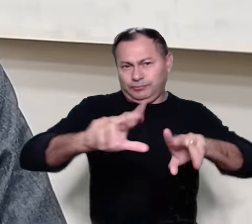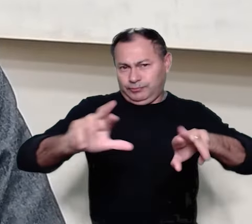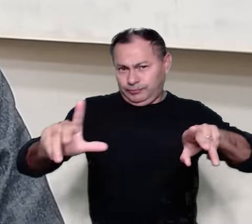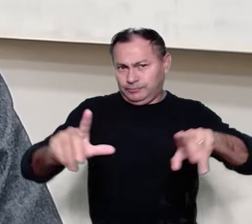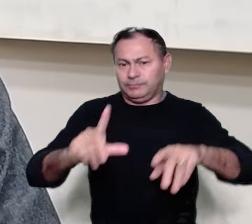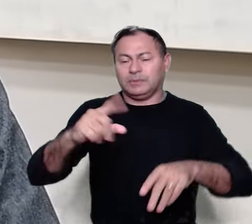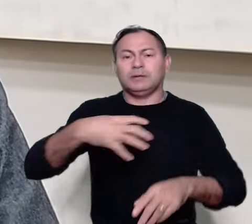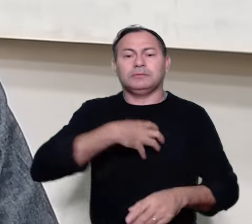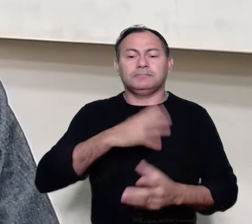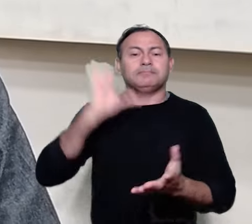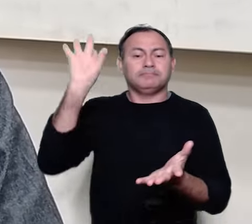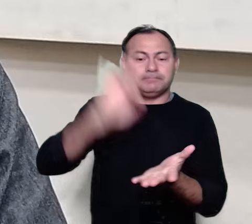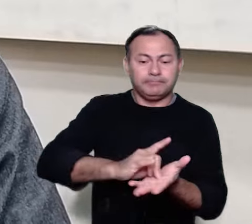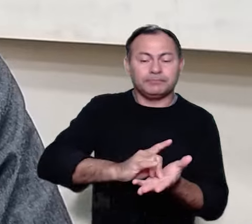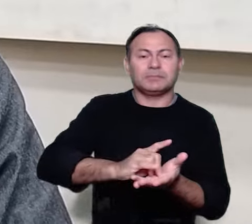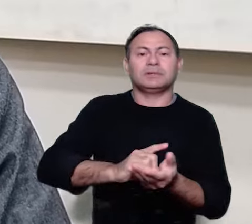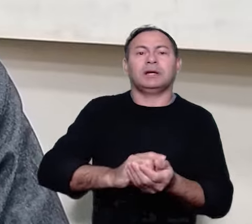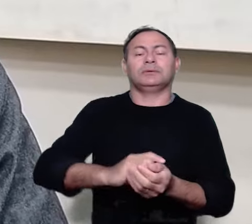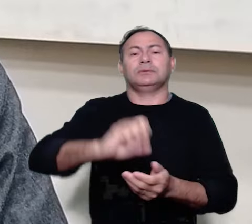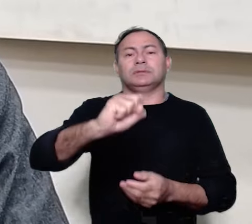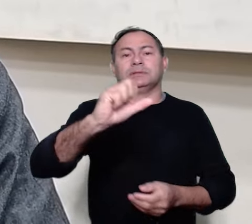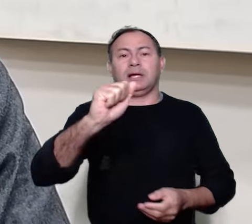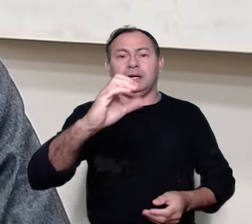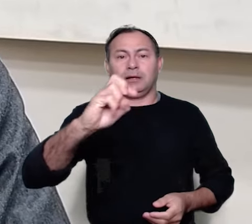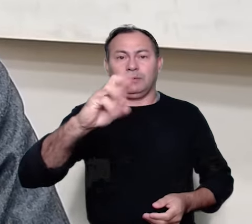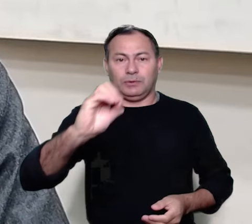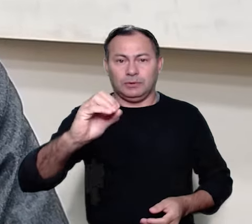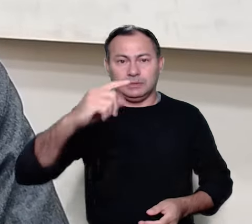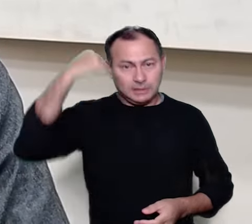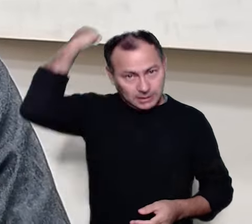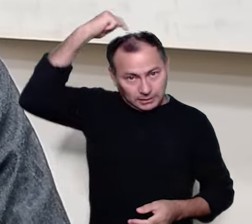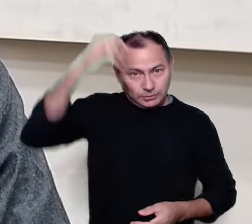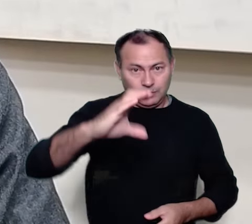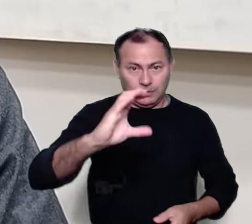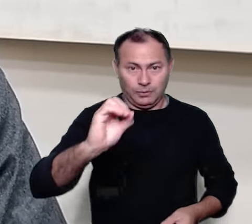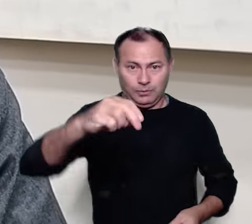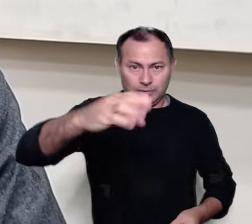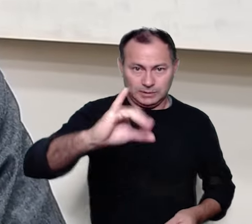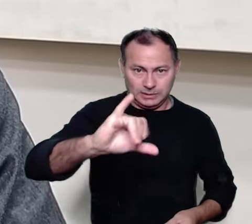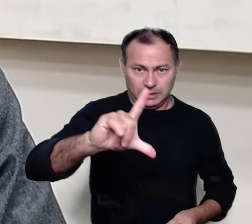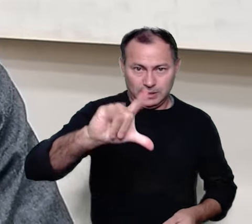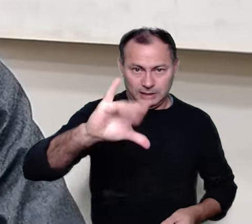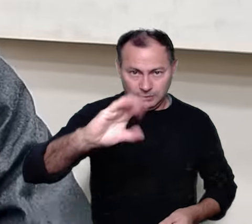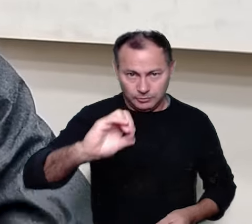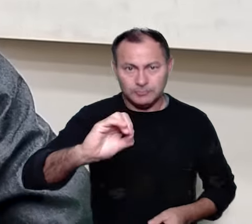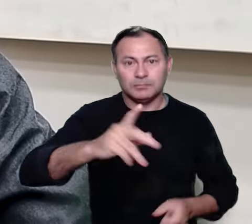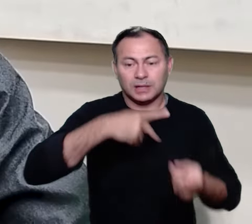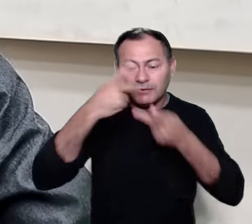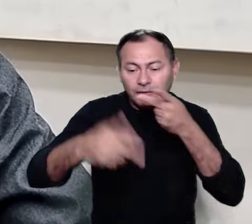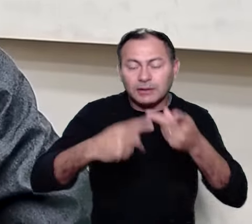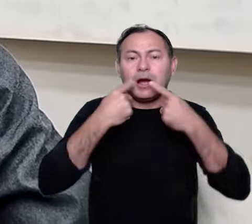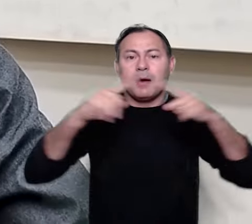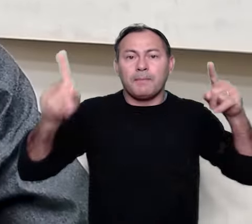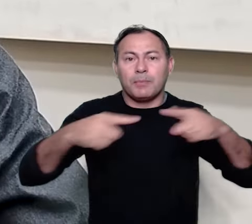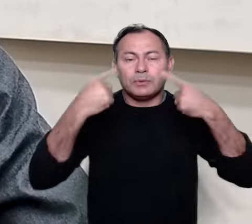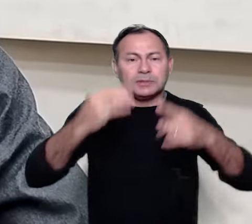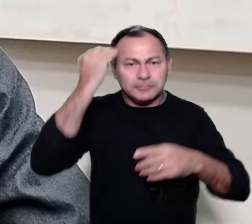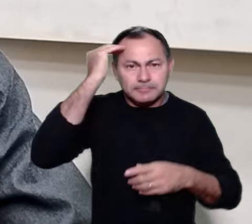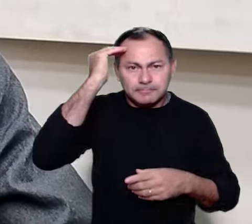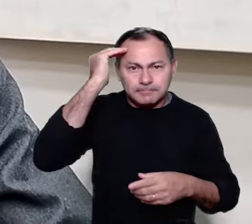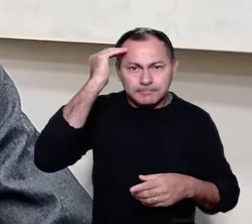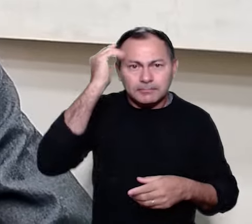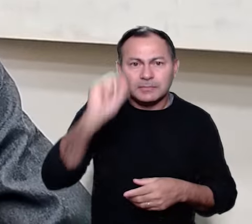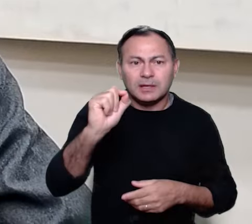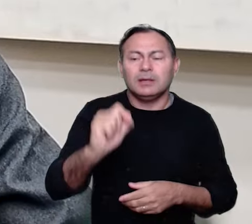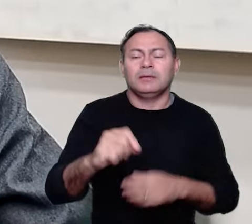Essa é uma afirmação que está em Sacrosanctum Contilium. No que diz respeito à música, entende